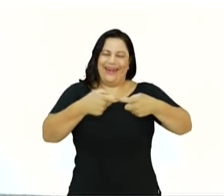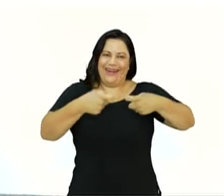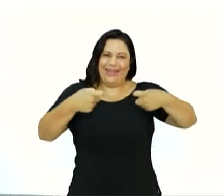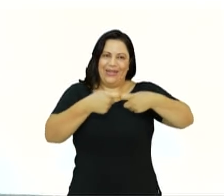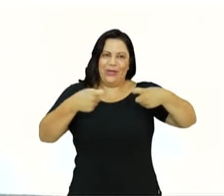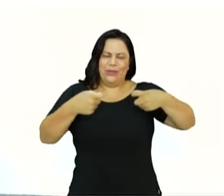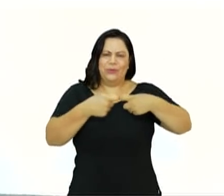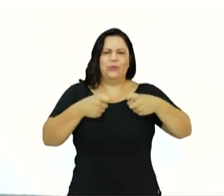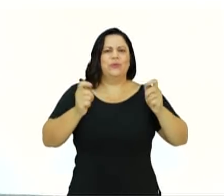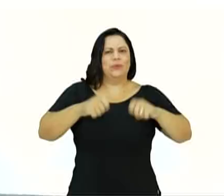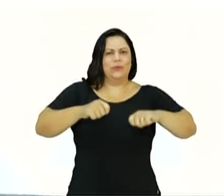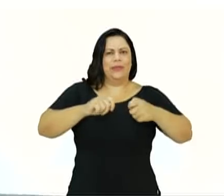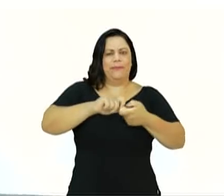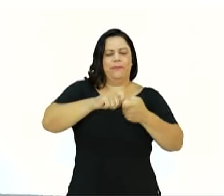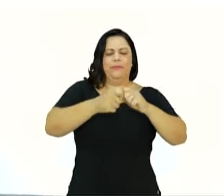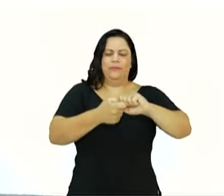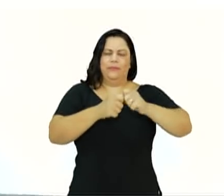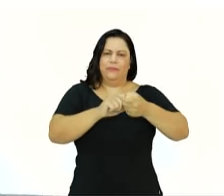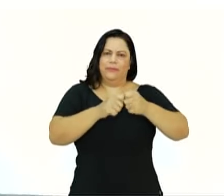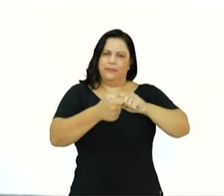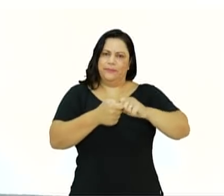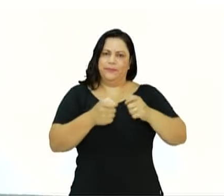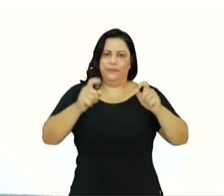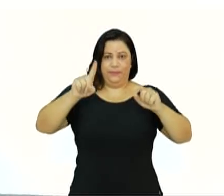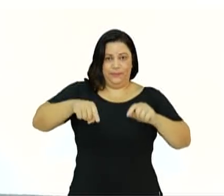e flexibilidade ao tecido.